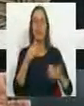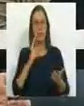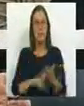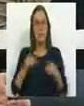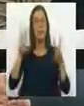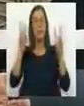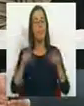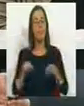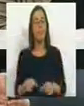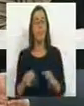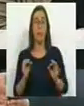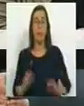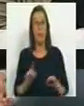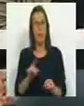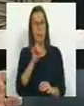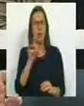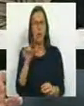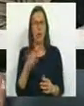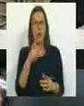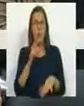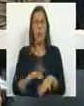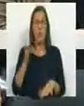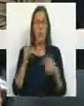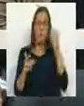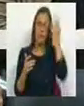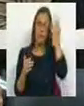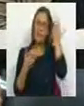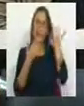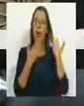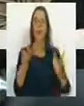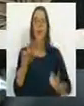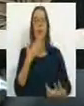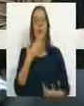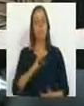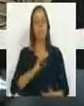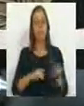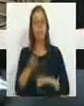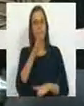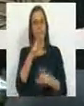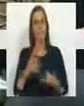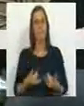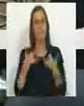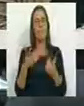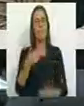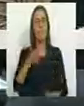efetivamente esta matéria, porque são questões muito, muito sensíveis. Muito obrigado. Muito obrigado, Sr. Deputado. Passamos agora ao Partido Socialista. Sr.